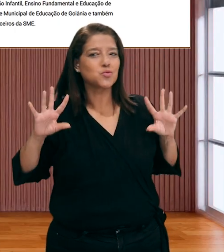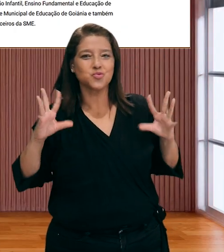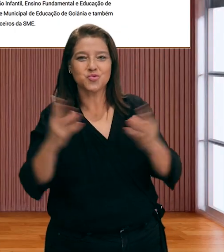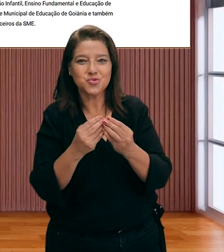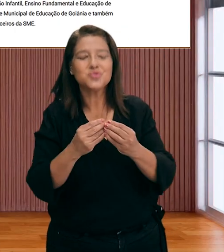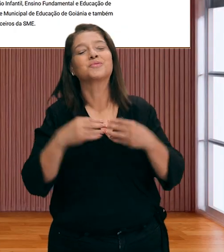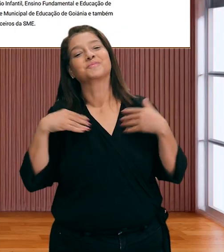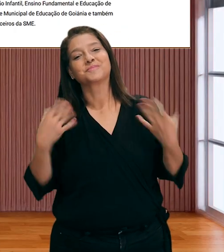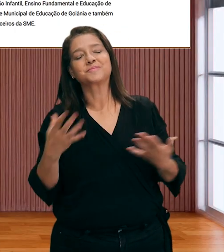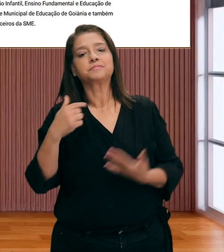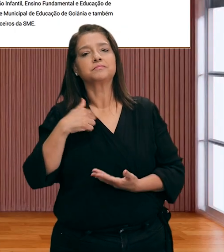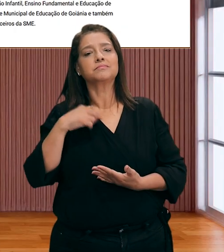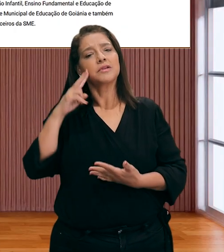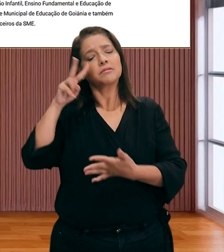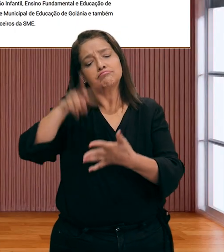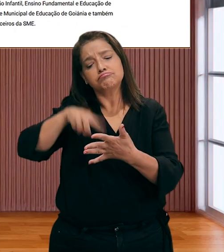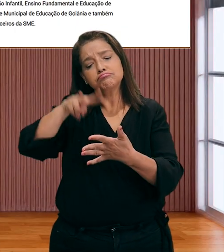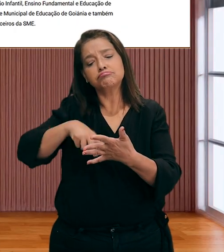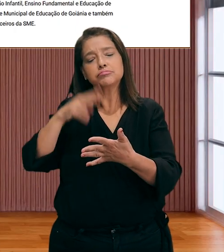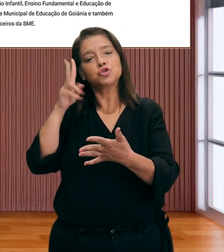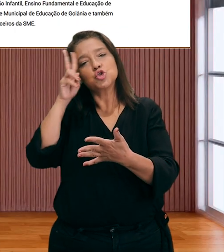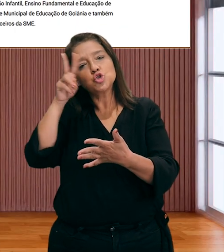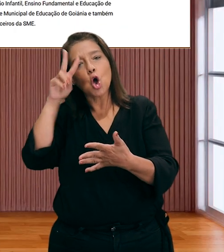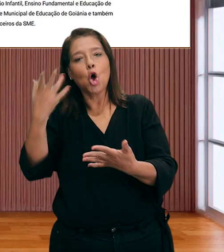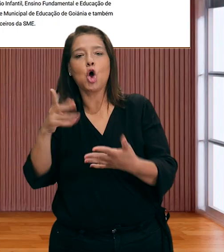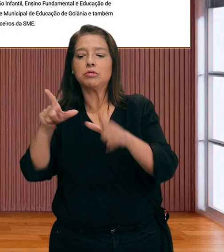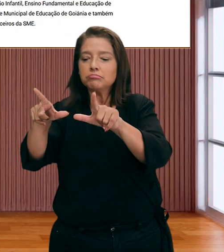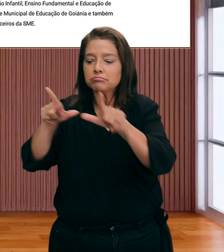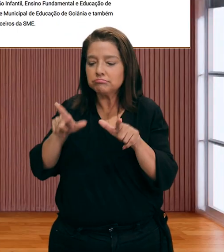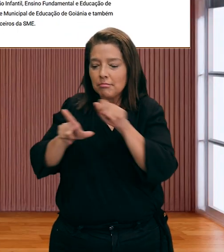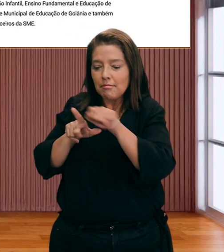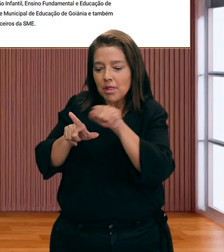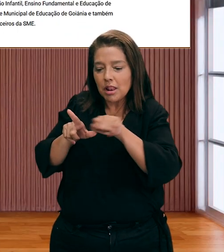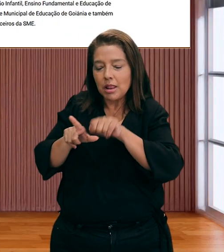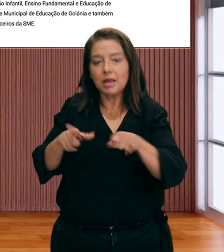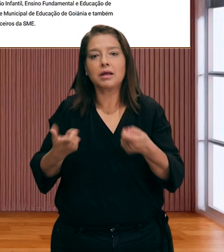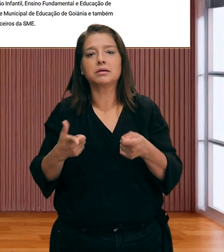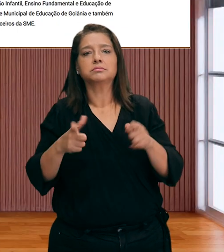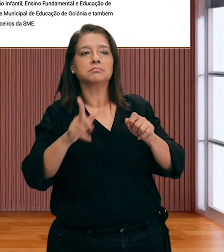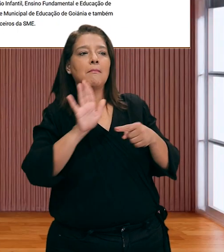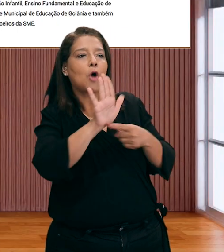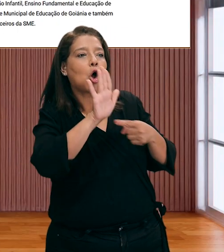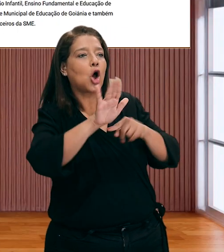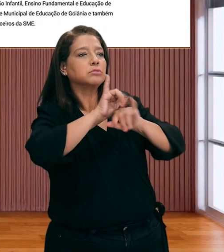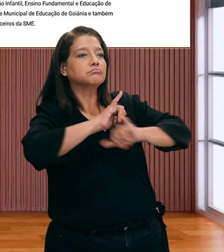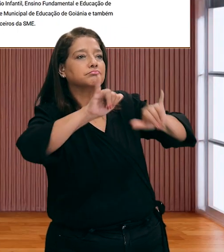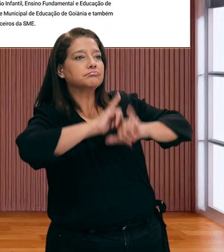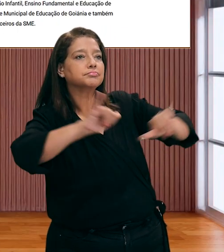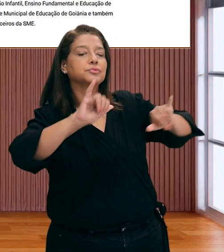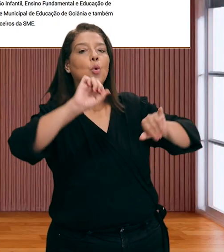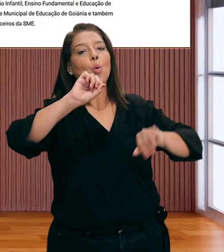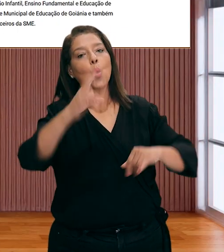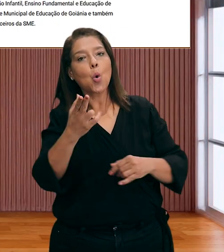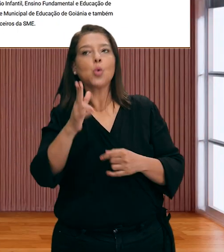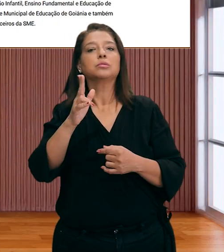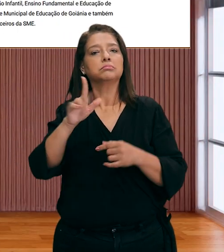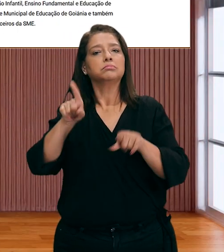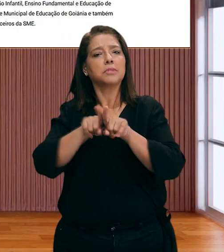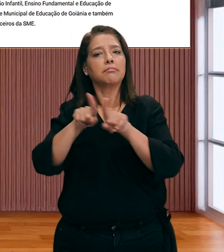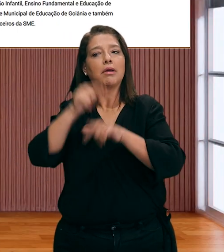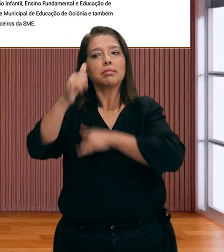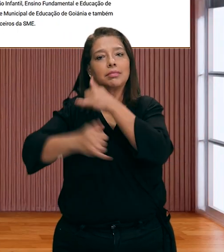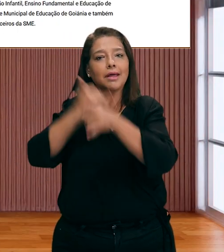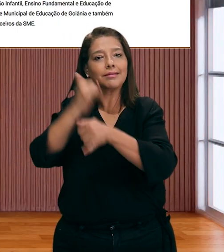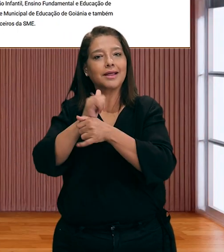Quando a gente lê uma história, um bilhete, uma propaganda ou até uma postagem da